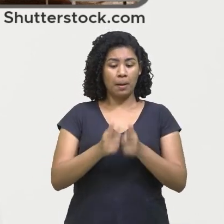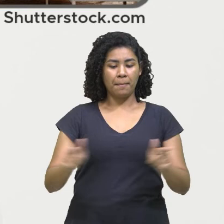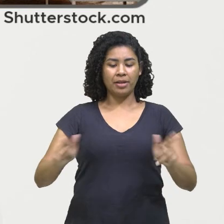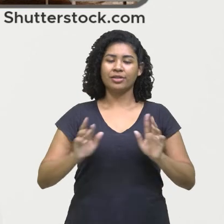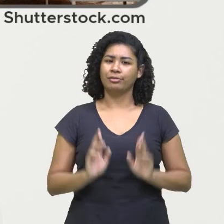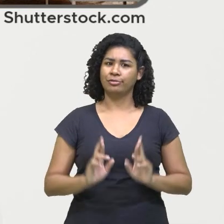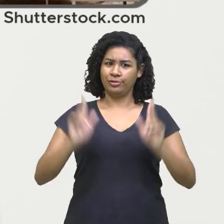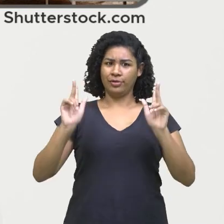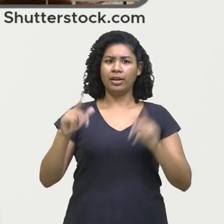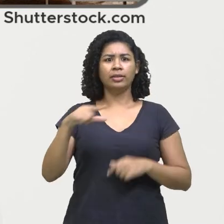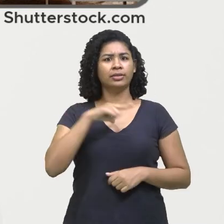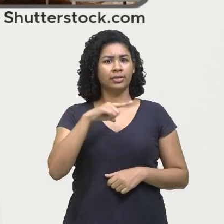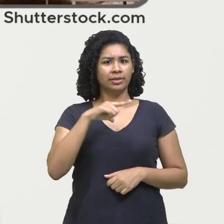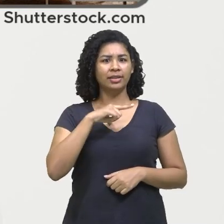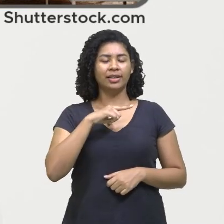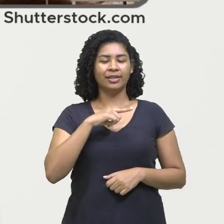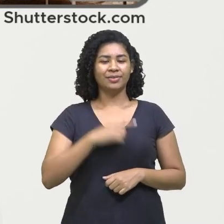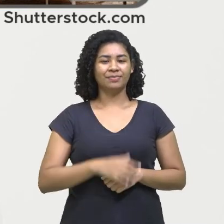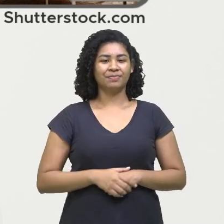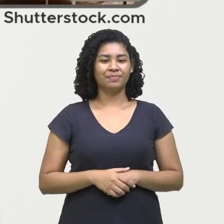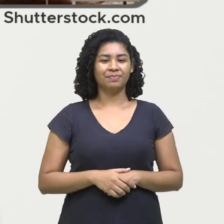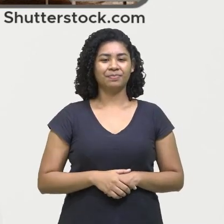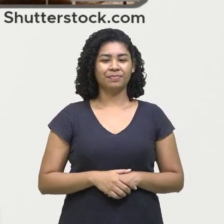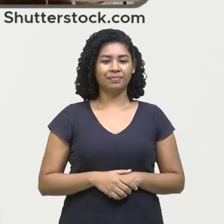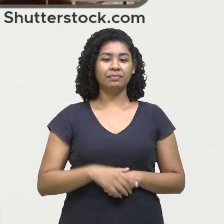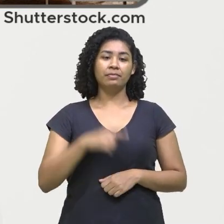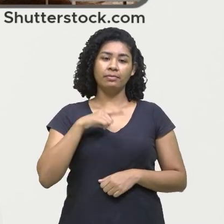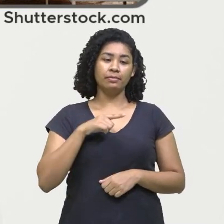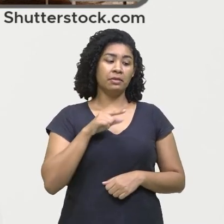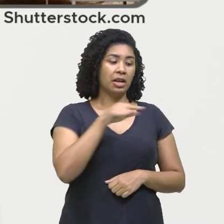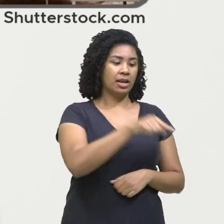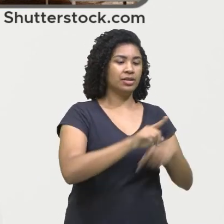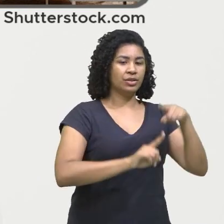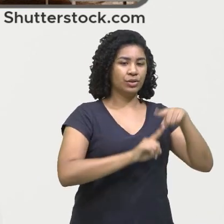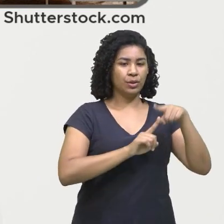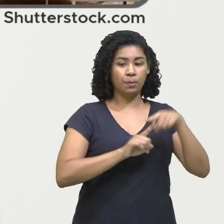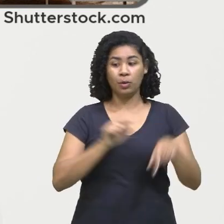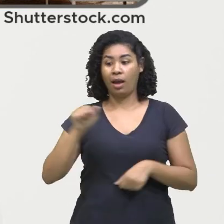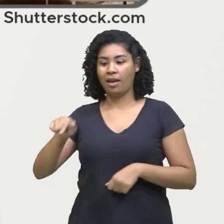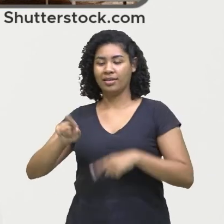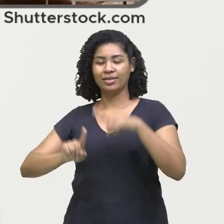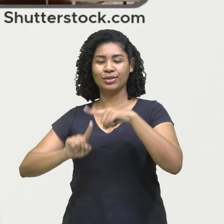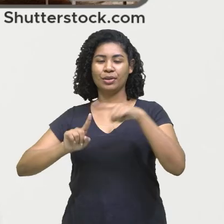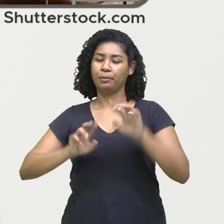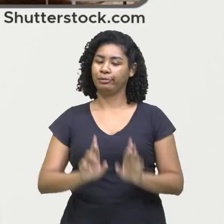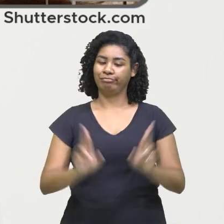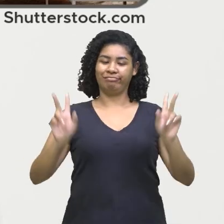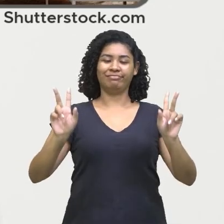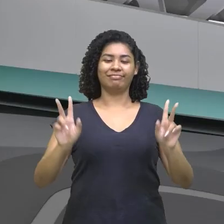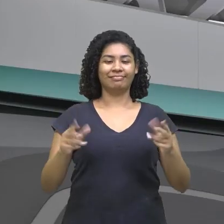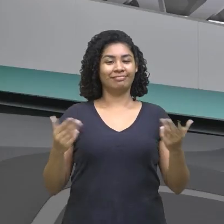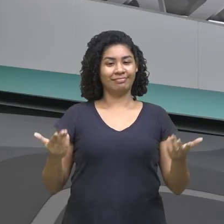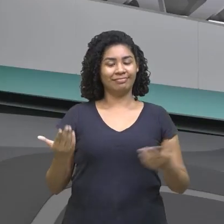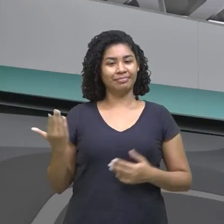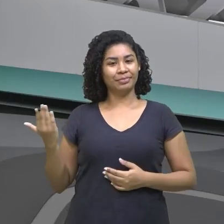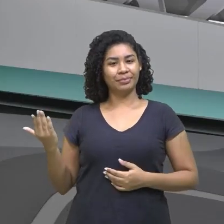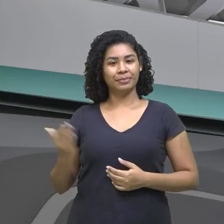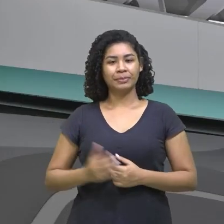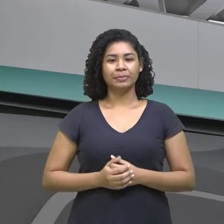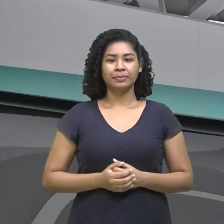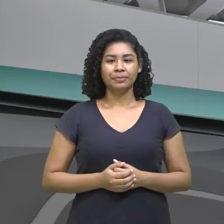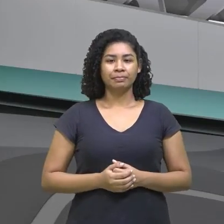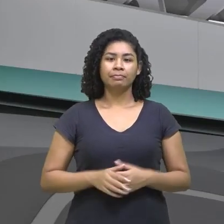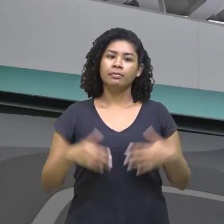Que é a diferença entre o inglês britânico e o inglês americano. Bem,